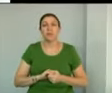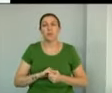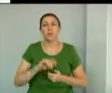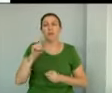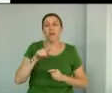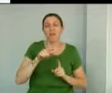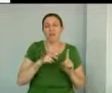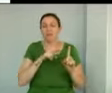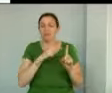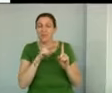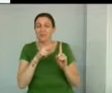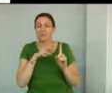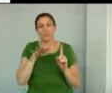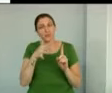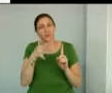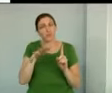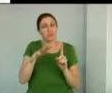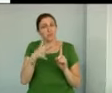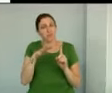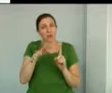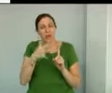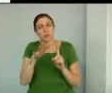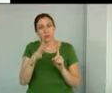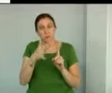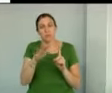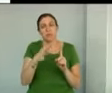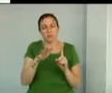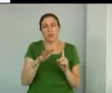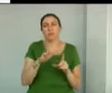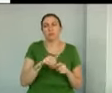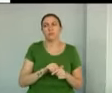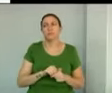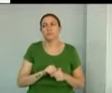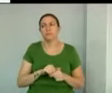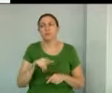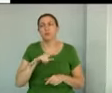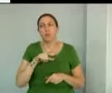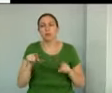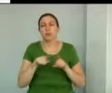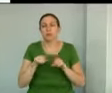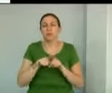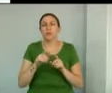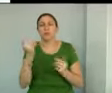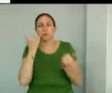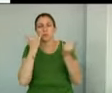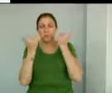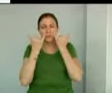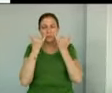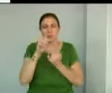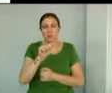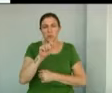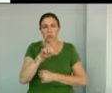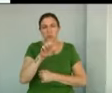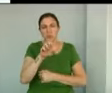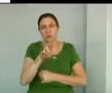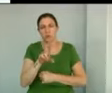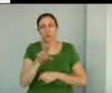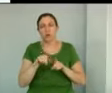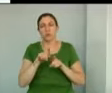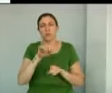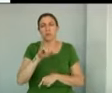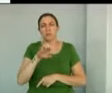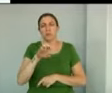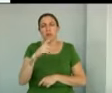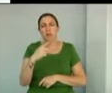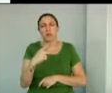aquela projeção de receita que nós temos, inclusive entram dados da AGER e do IEP também nesse cálculo da receita corrente líquida, despesa de